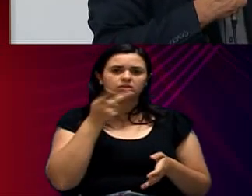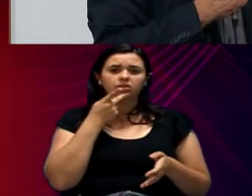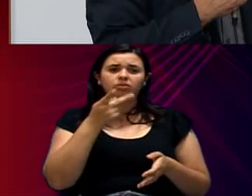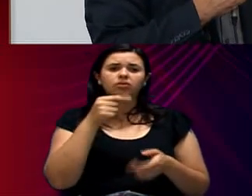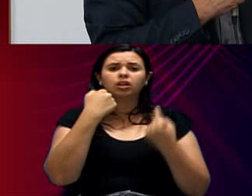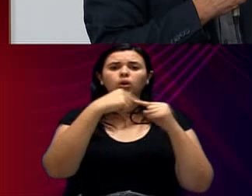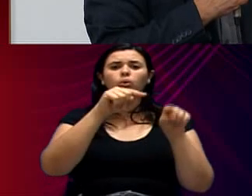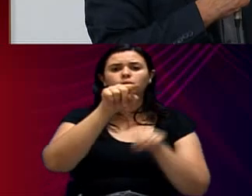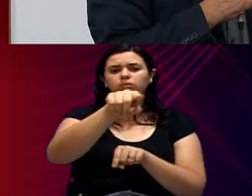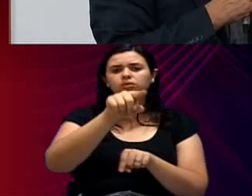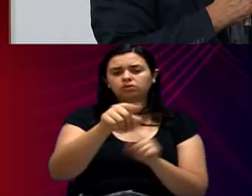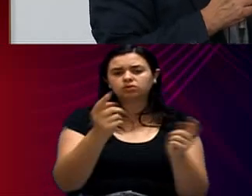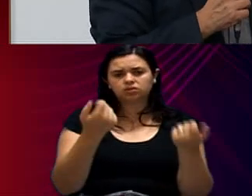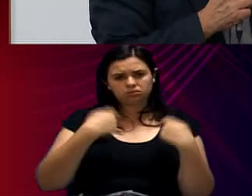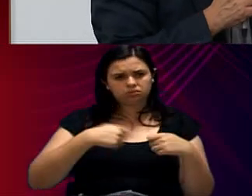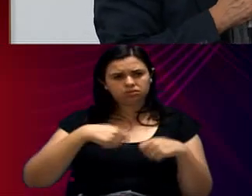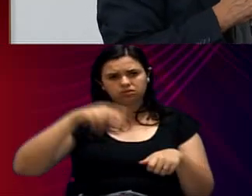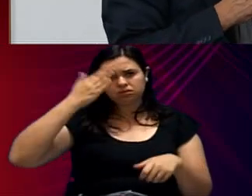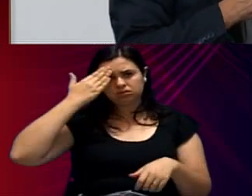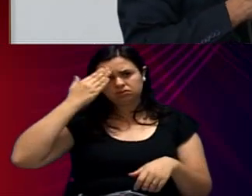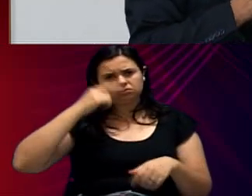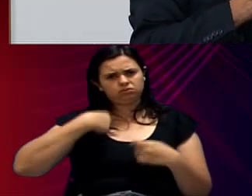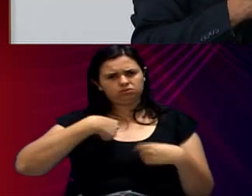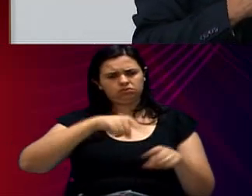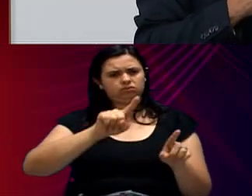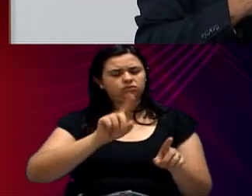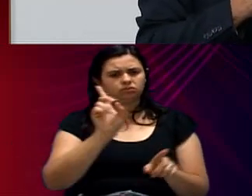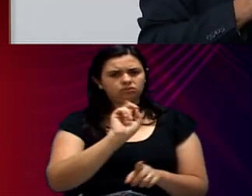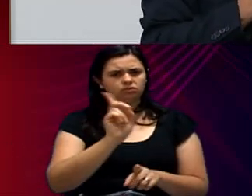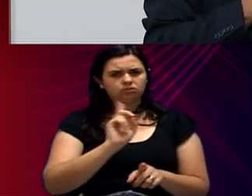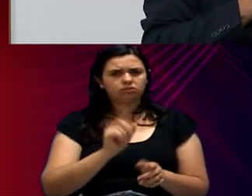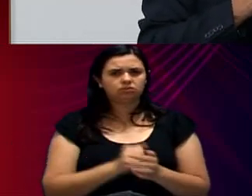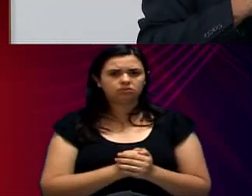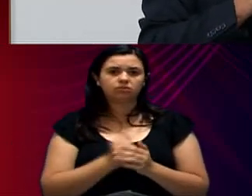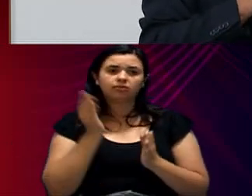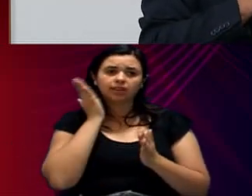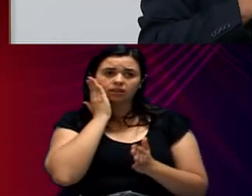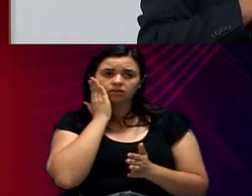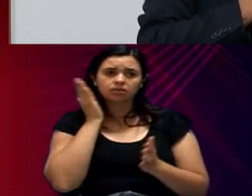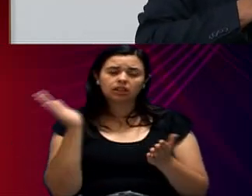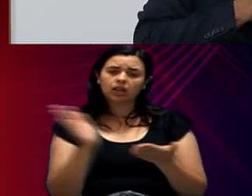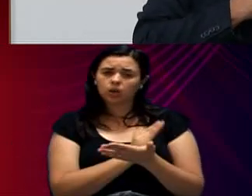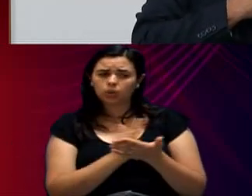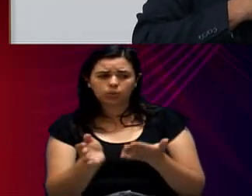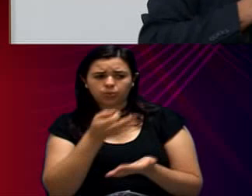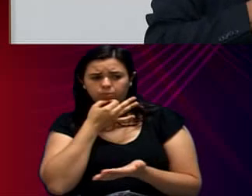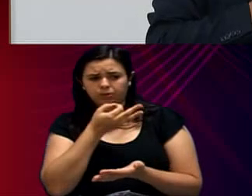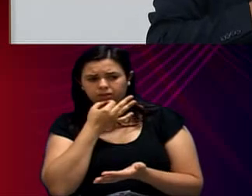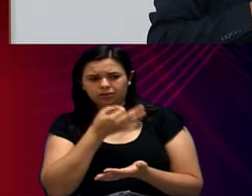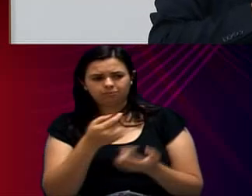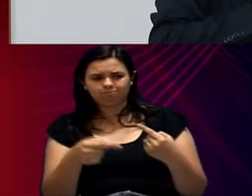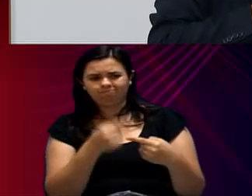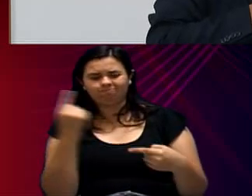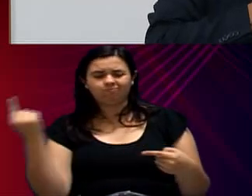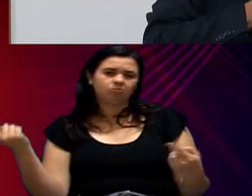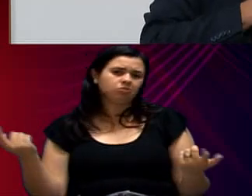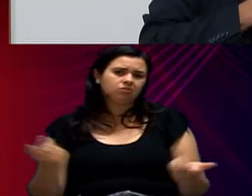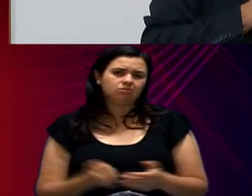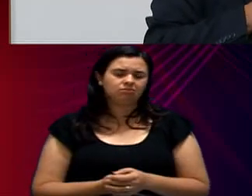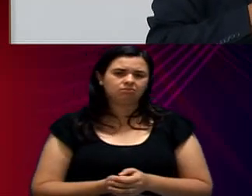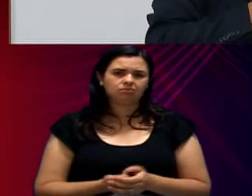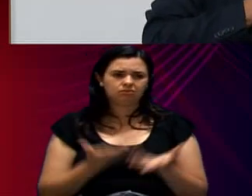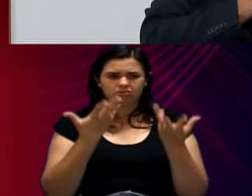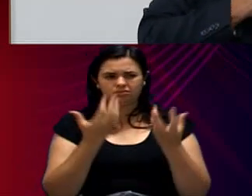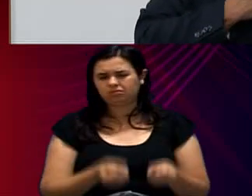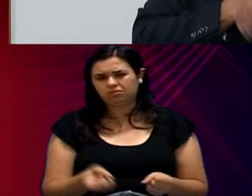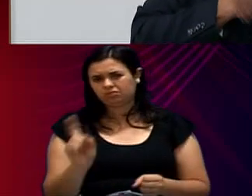não vou falar nunca. Uhum. Agora, a gente tem pessoas que não concordam, isso é democracia. Eu não concordo com o que falaram dele aqui. Teve umas duas pessoas.